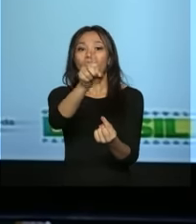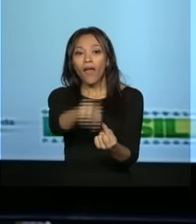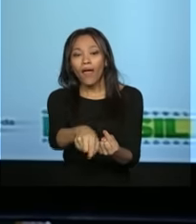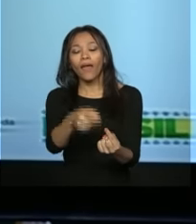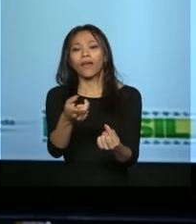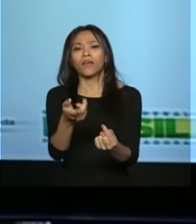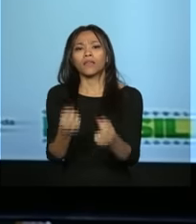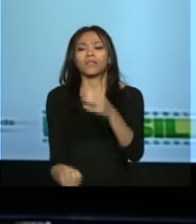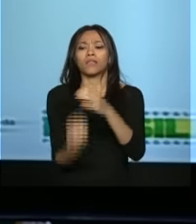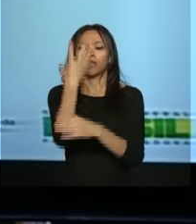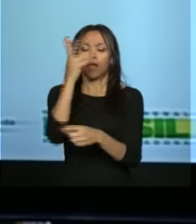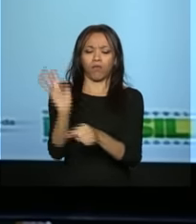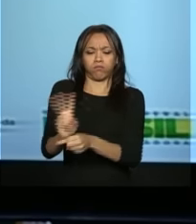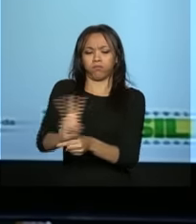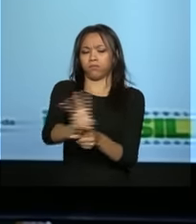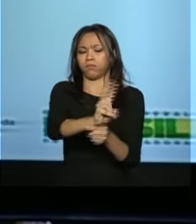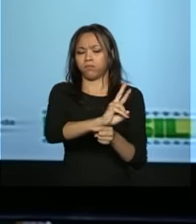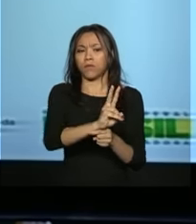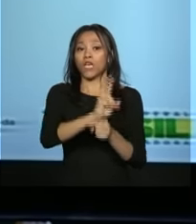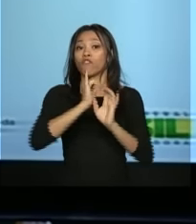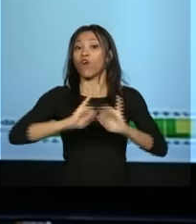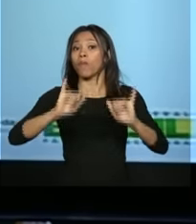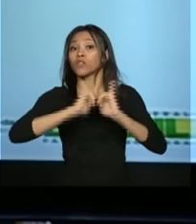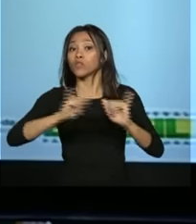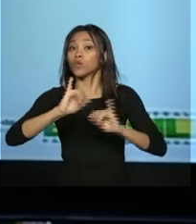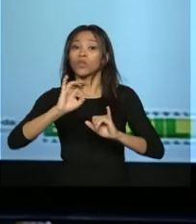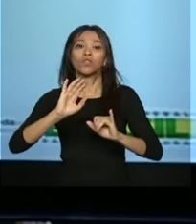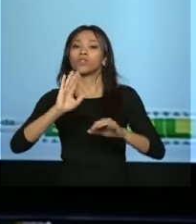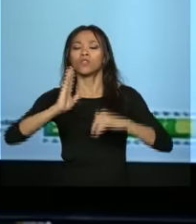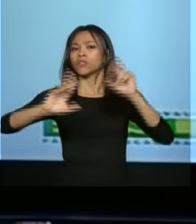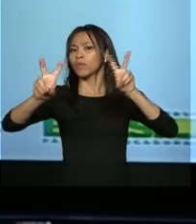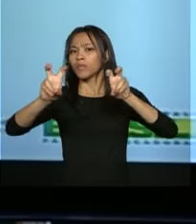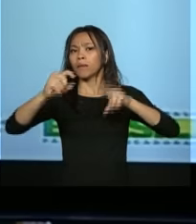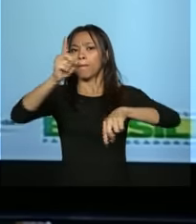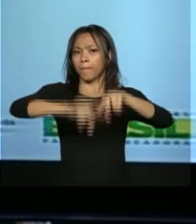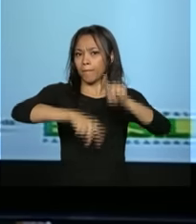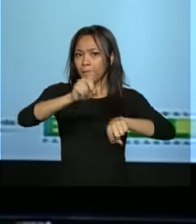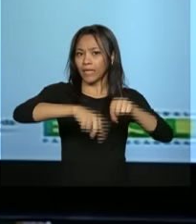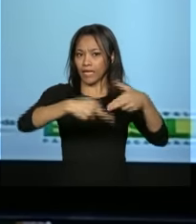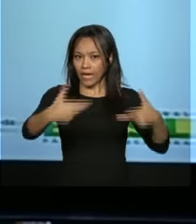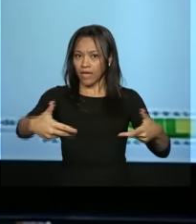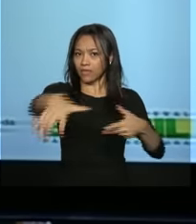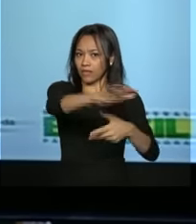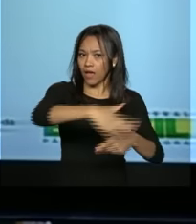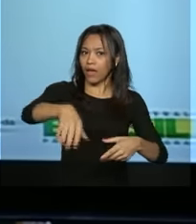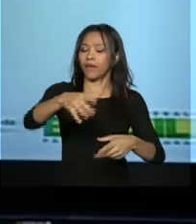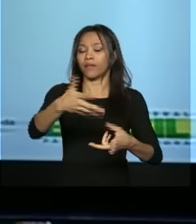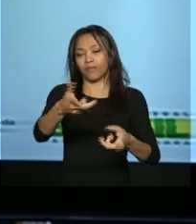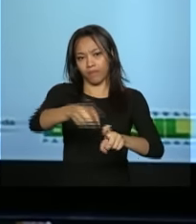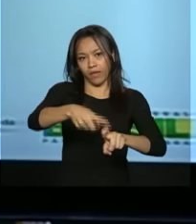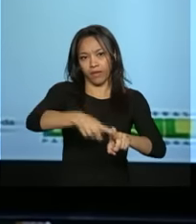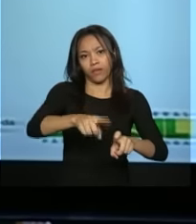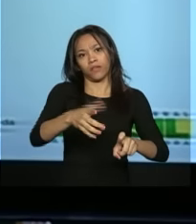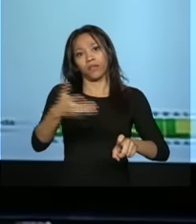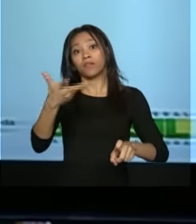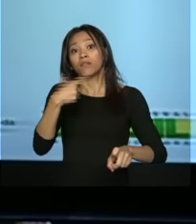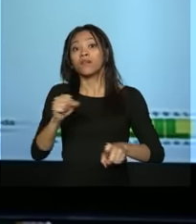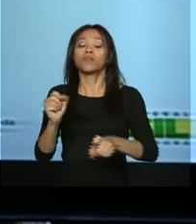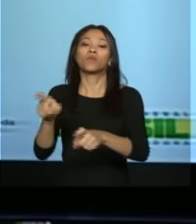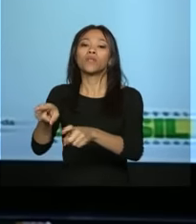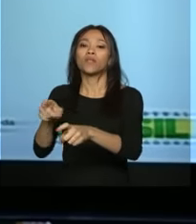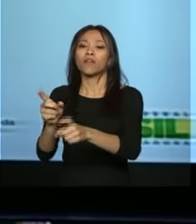de gerenciamento de informações sobre produtos procedimentos profissionais e pacientes na área tanto na produção